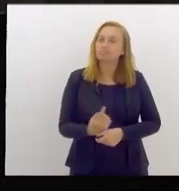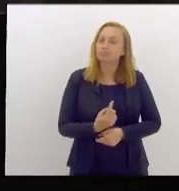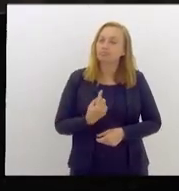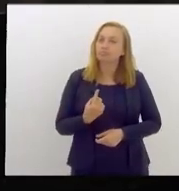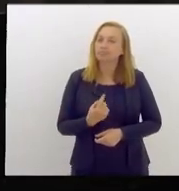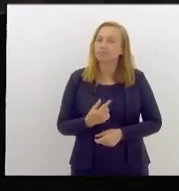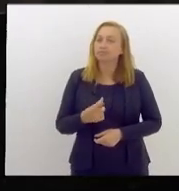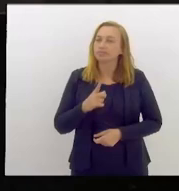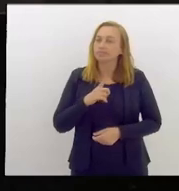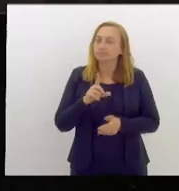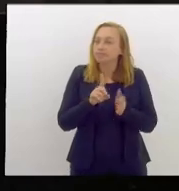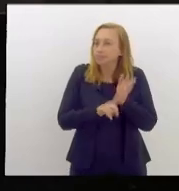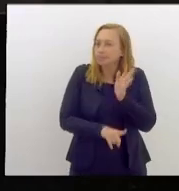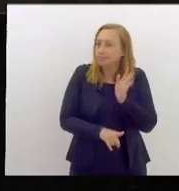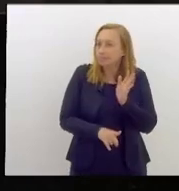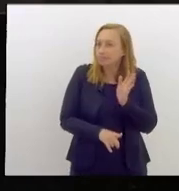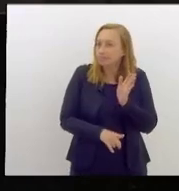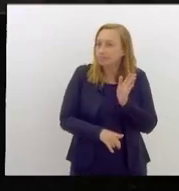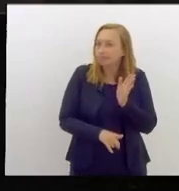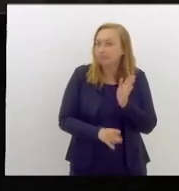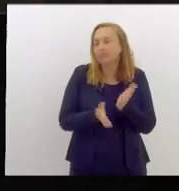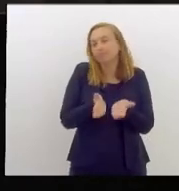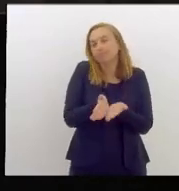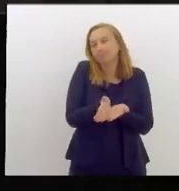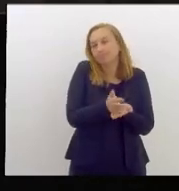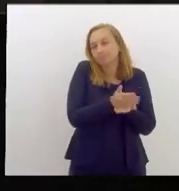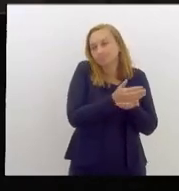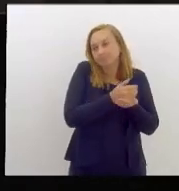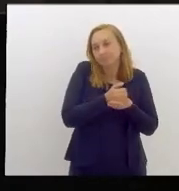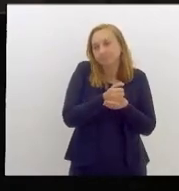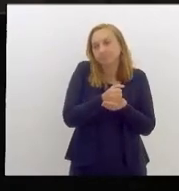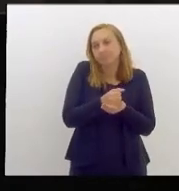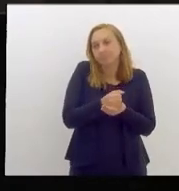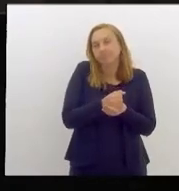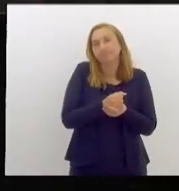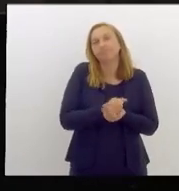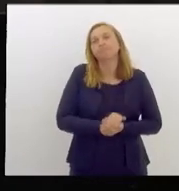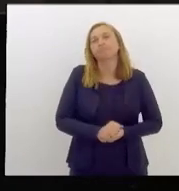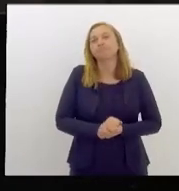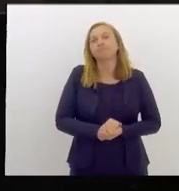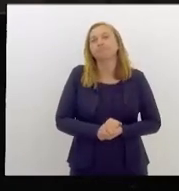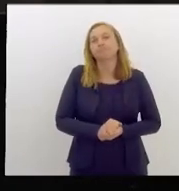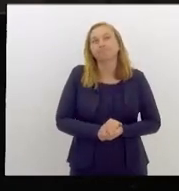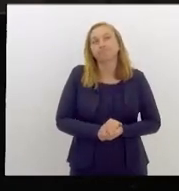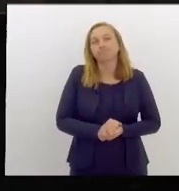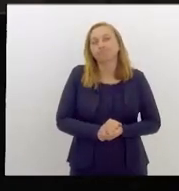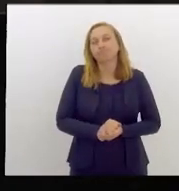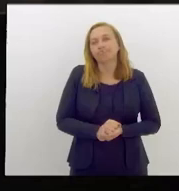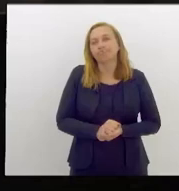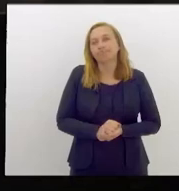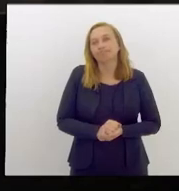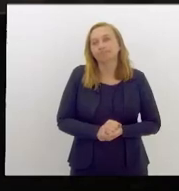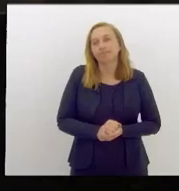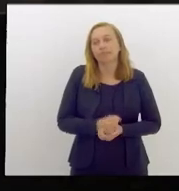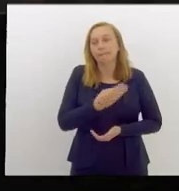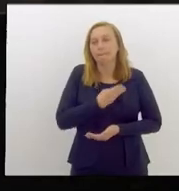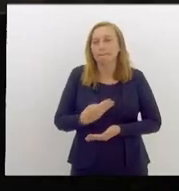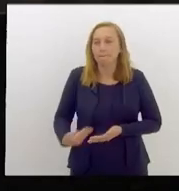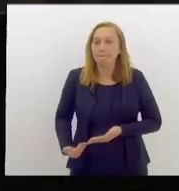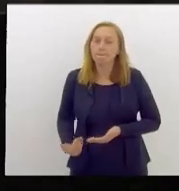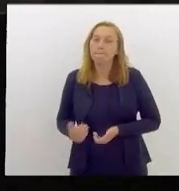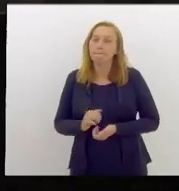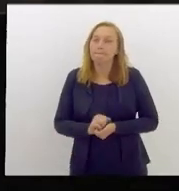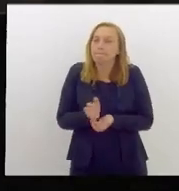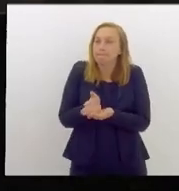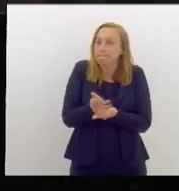ter uma redução na arrecadação E aí a expectativa dada pelo Governo aí